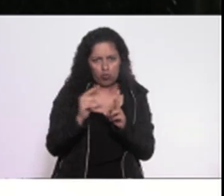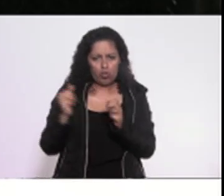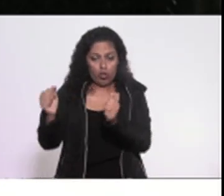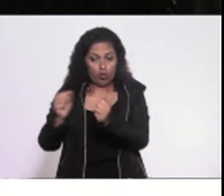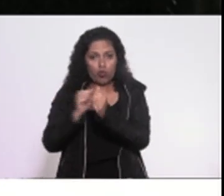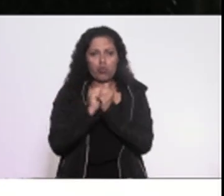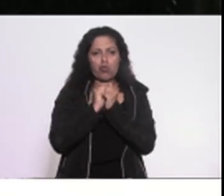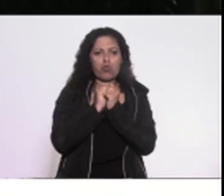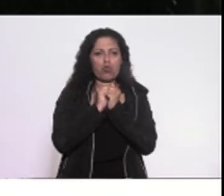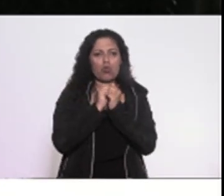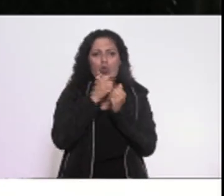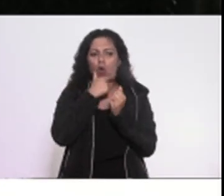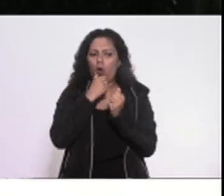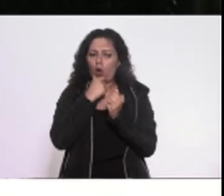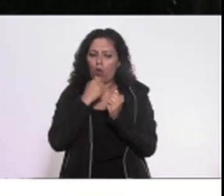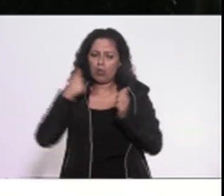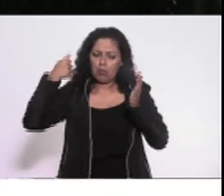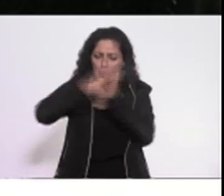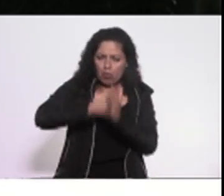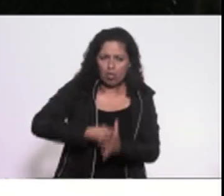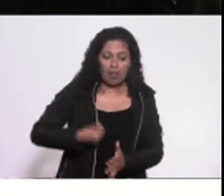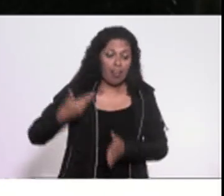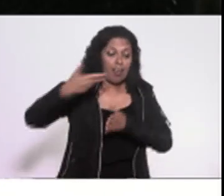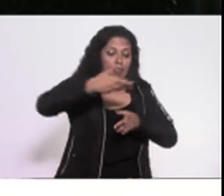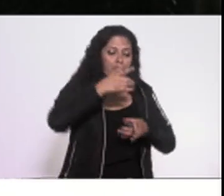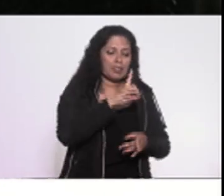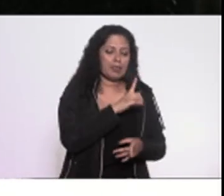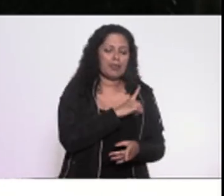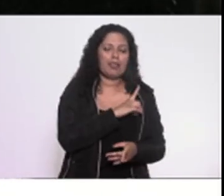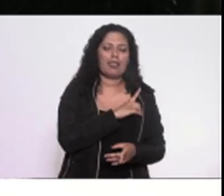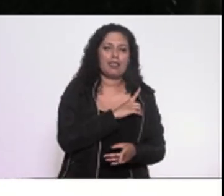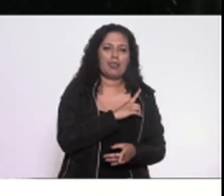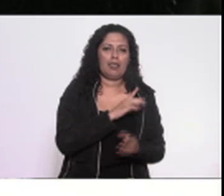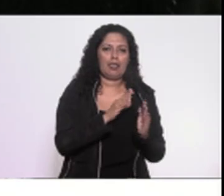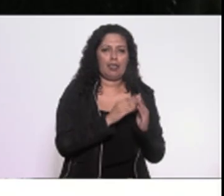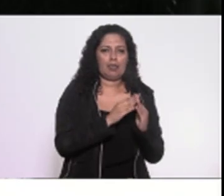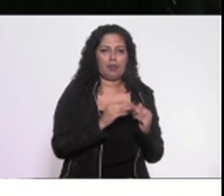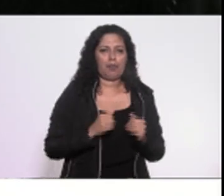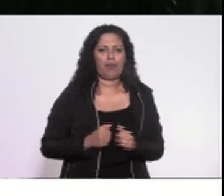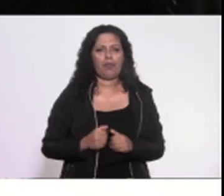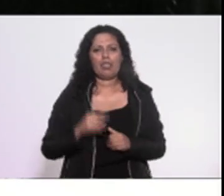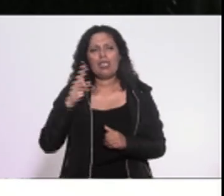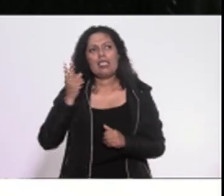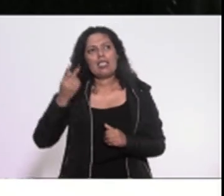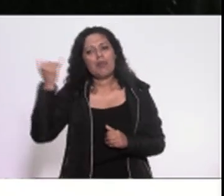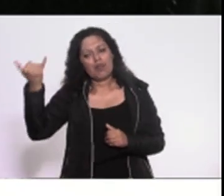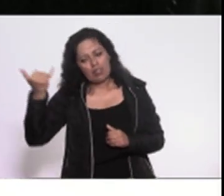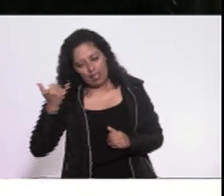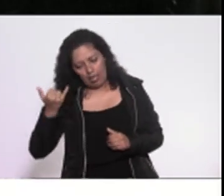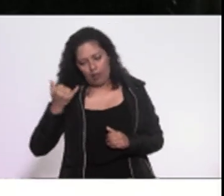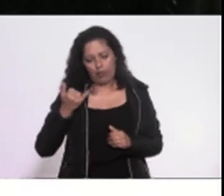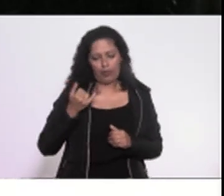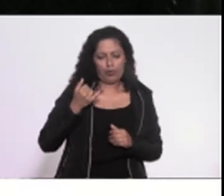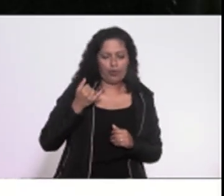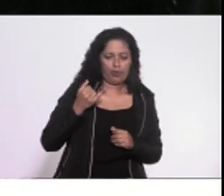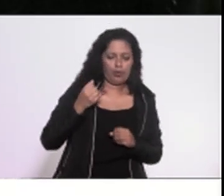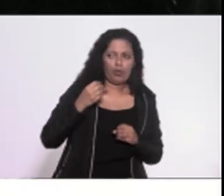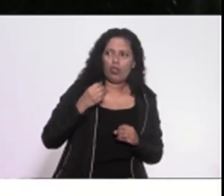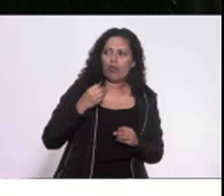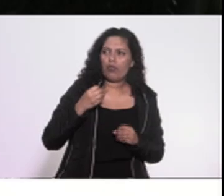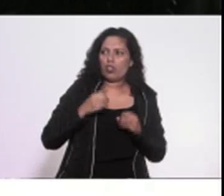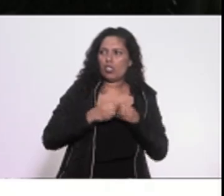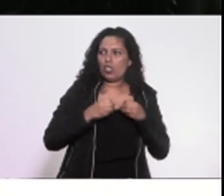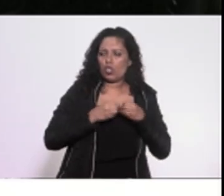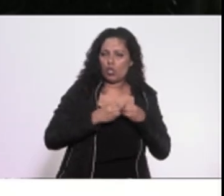seu agressor para vir à delegacia, porque a notícia vinha sempre assim, que o vizinho que chega em casa, que só